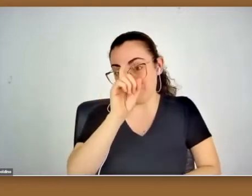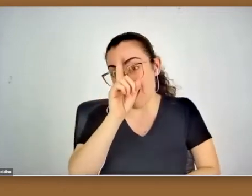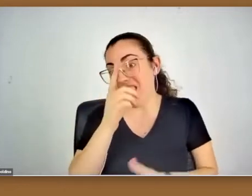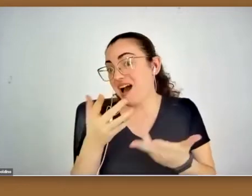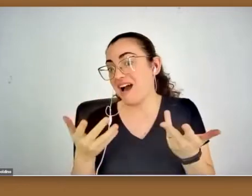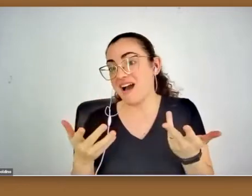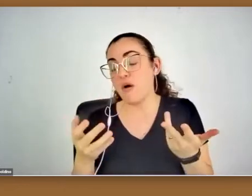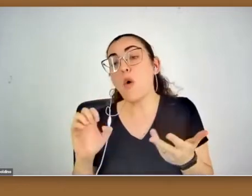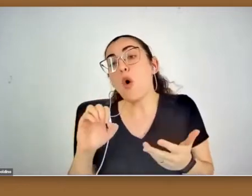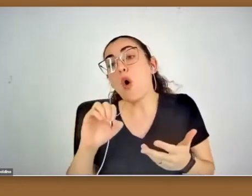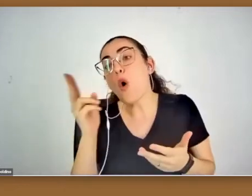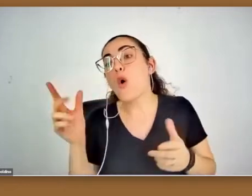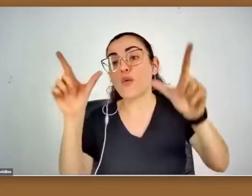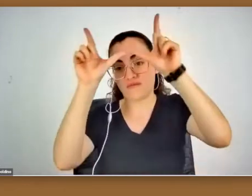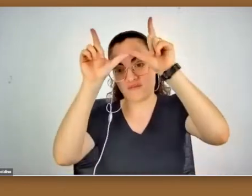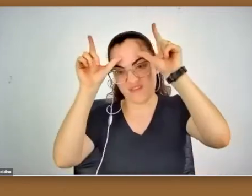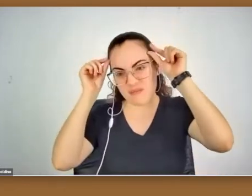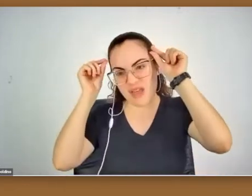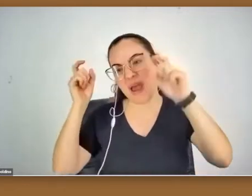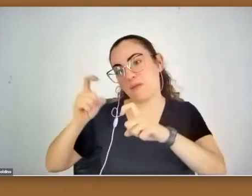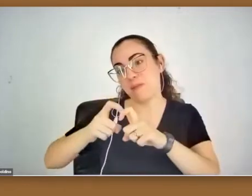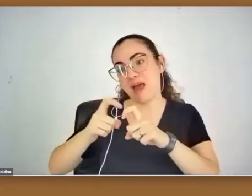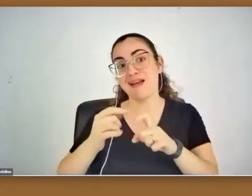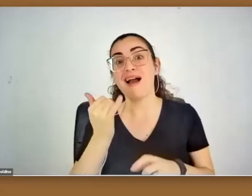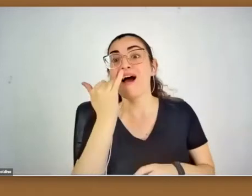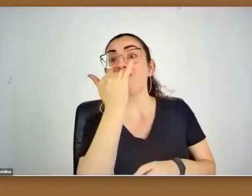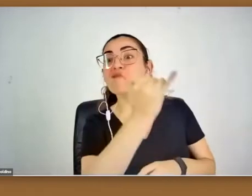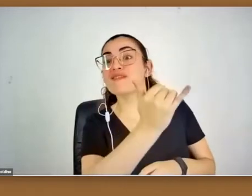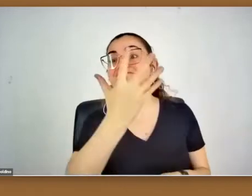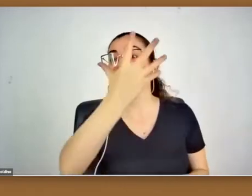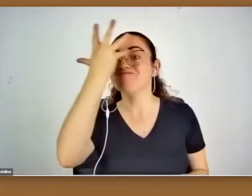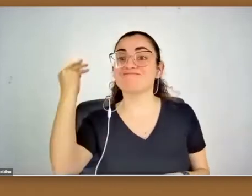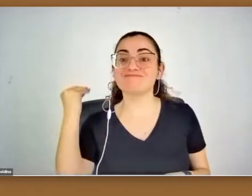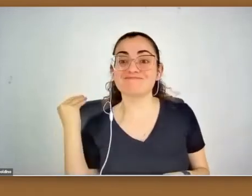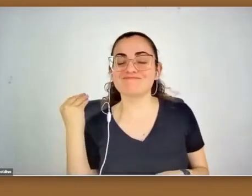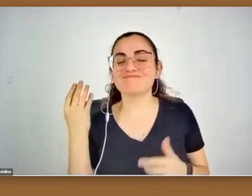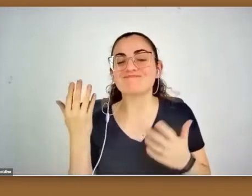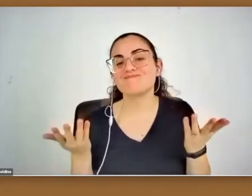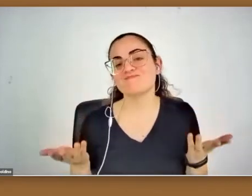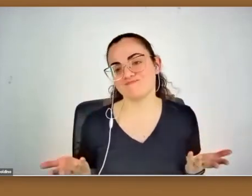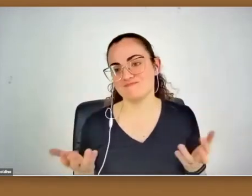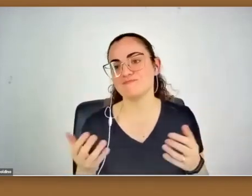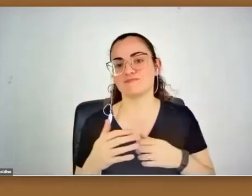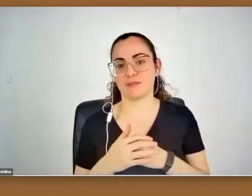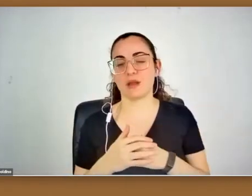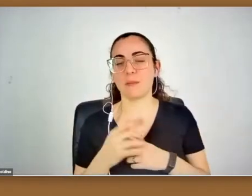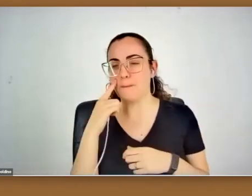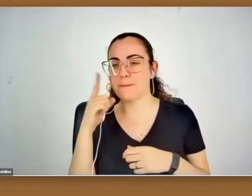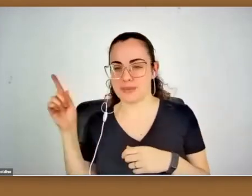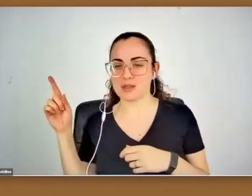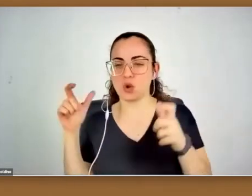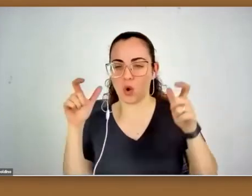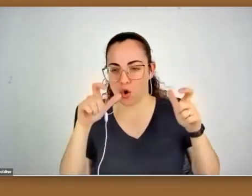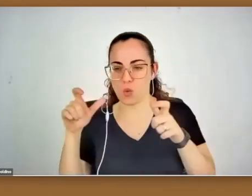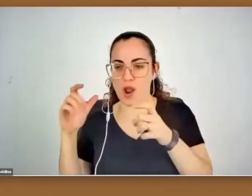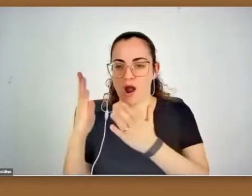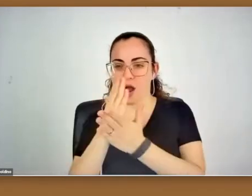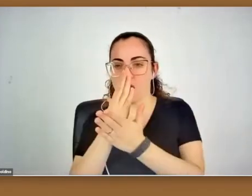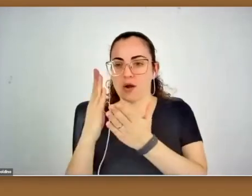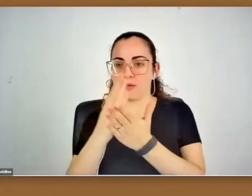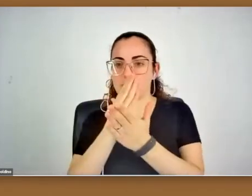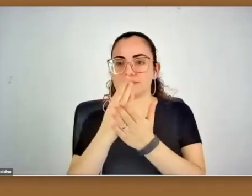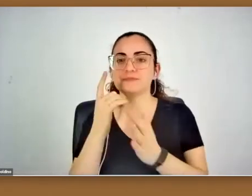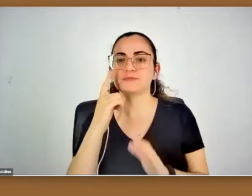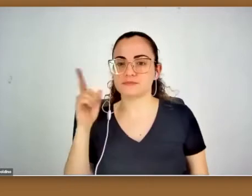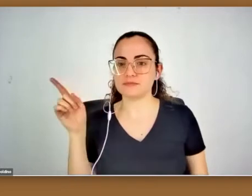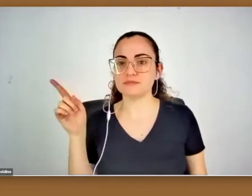notificado. Tá? Mas a gente observa aqui, né, que a gente tem algumas regiões que estão tendo muitos casos de chikungunya. Tá?